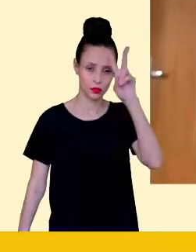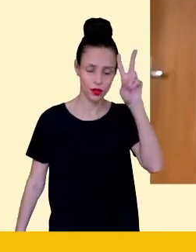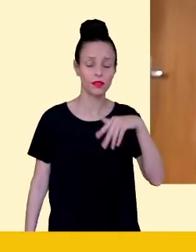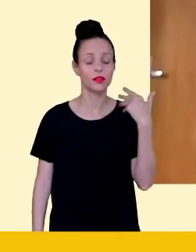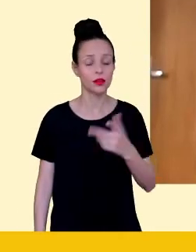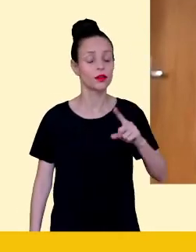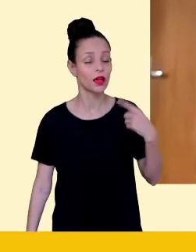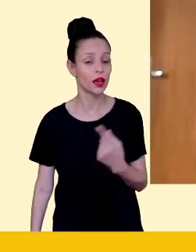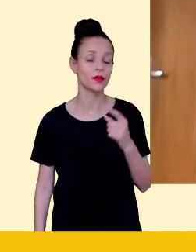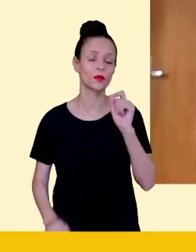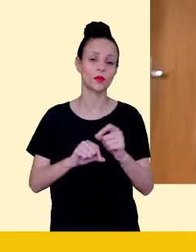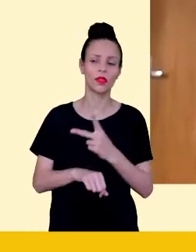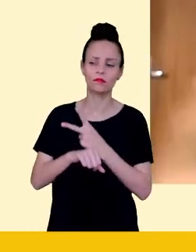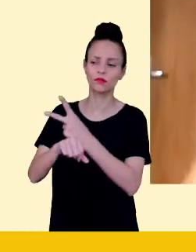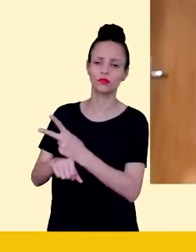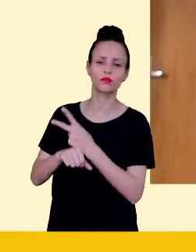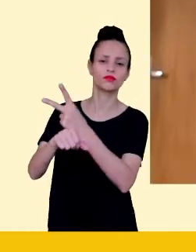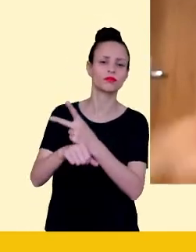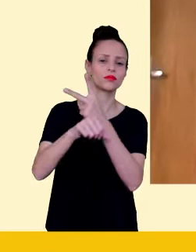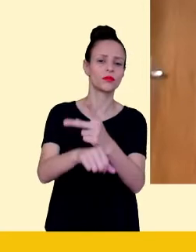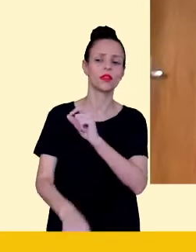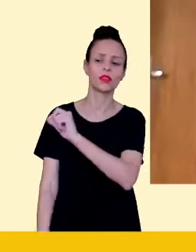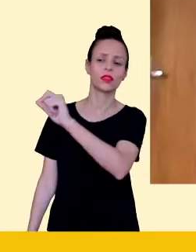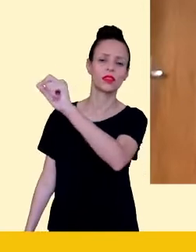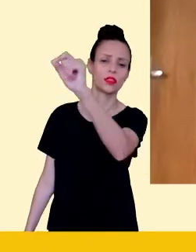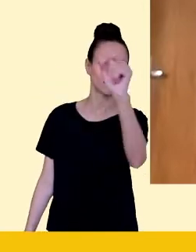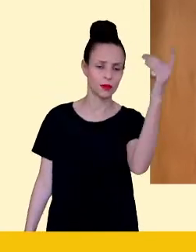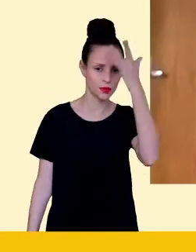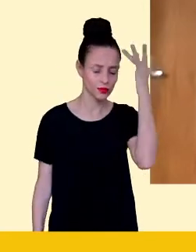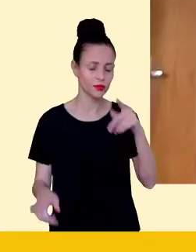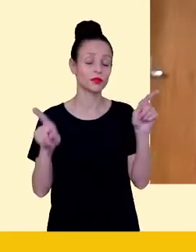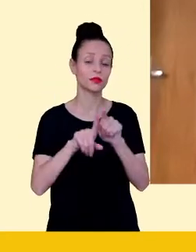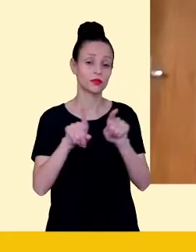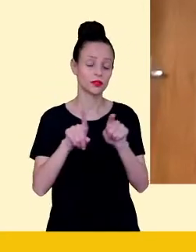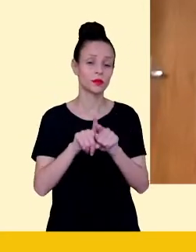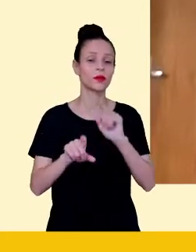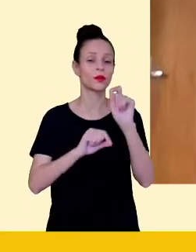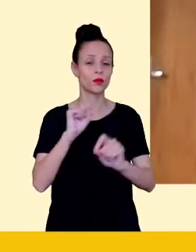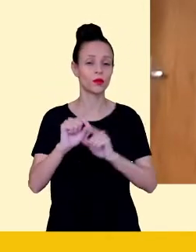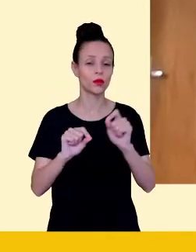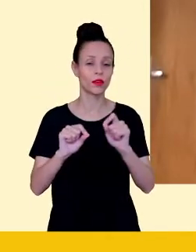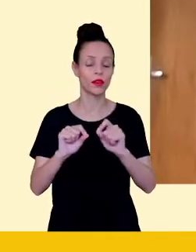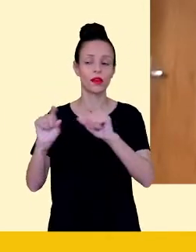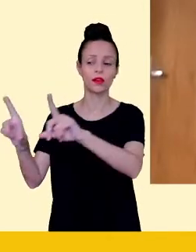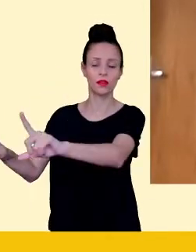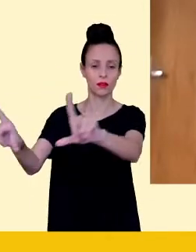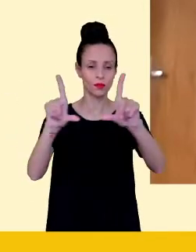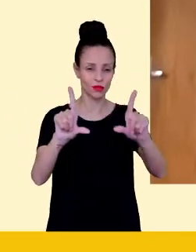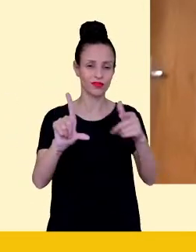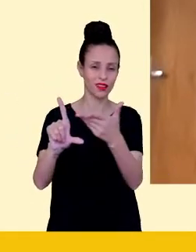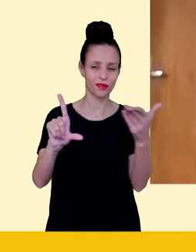gente foi buscando as pessoas que foram guardas um pouco em um processo de